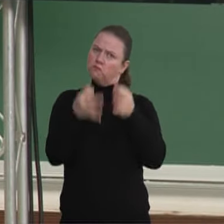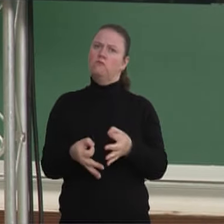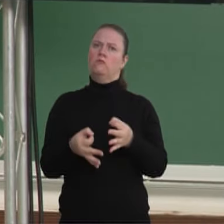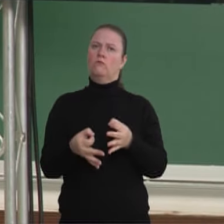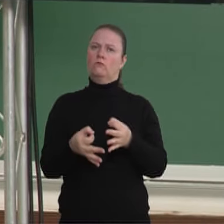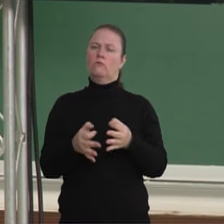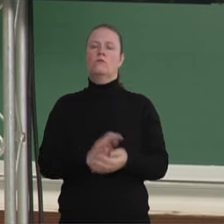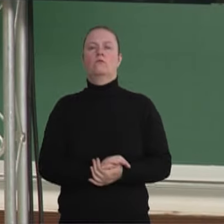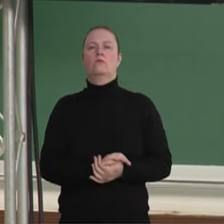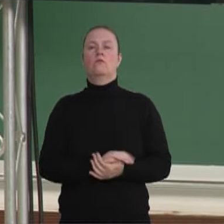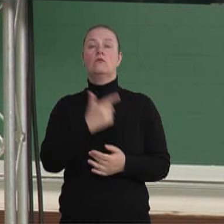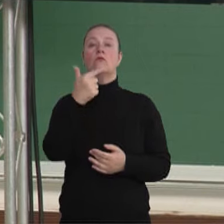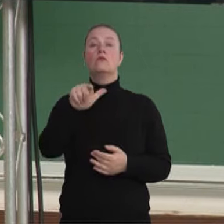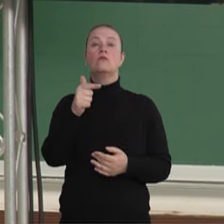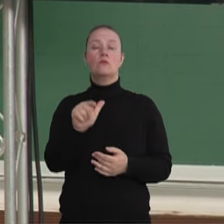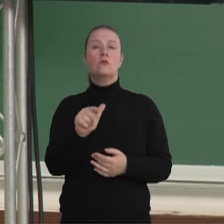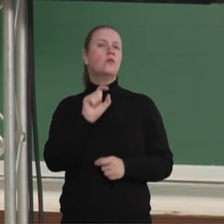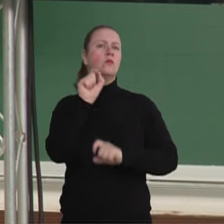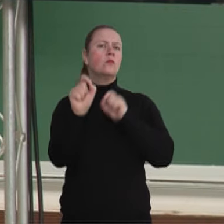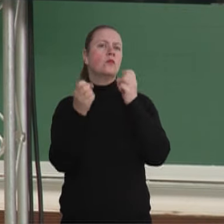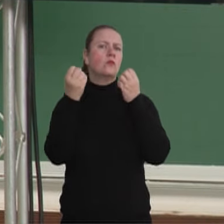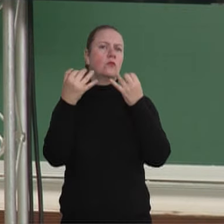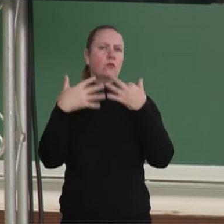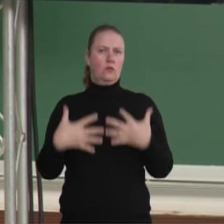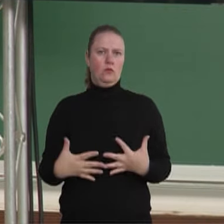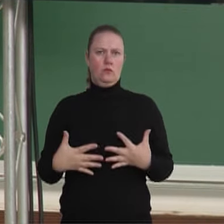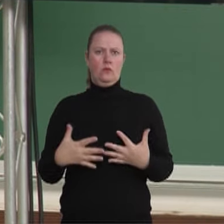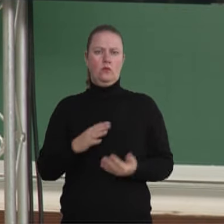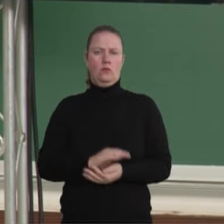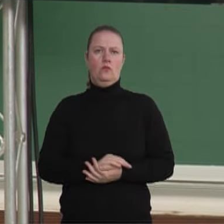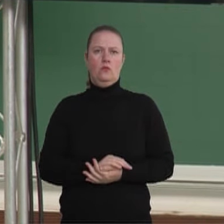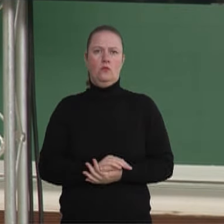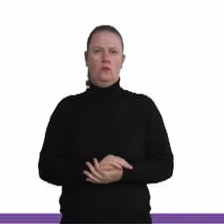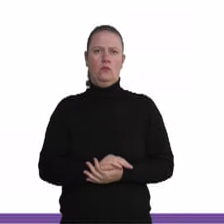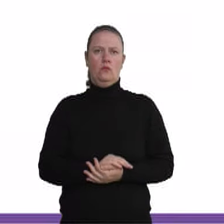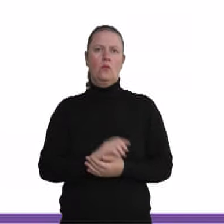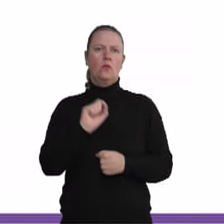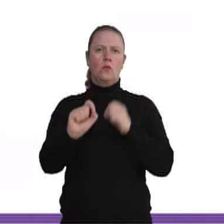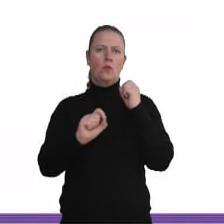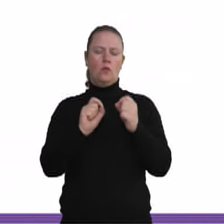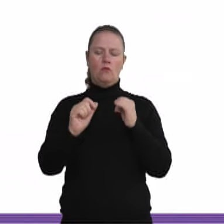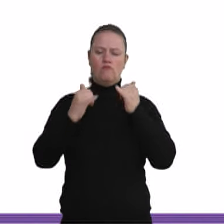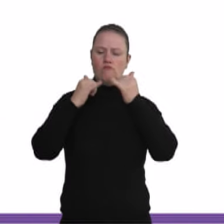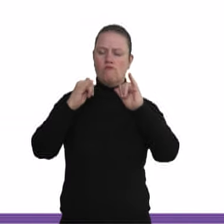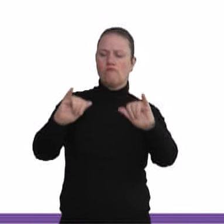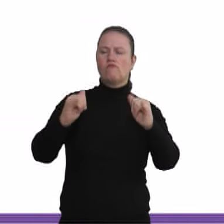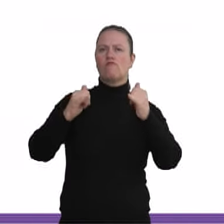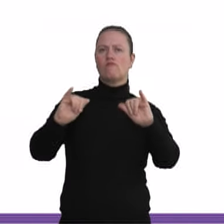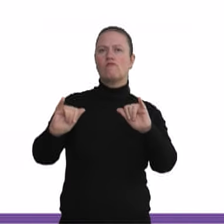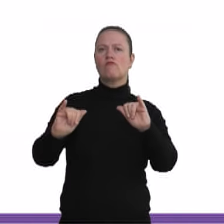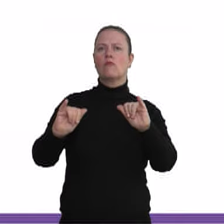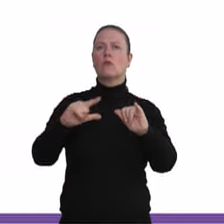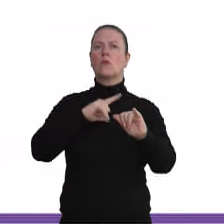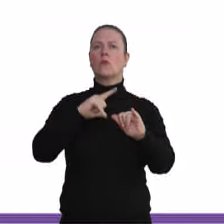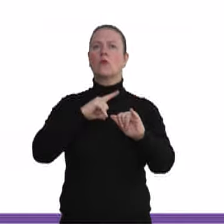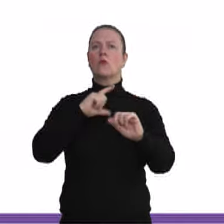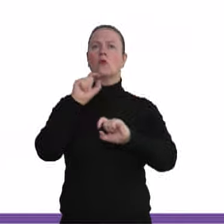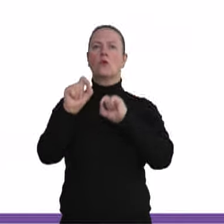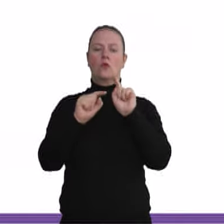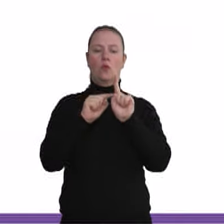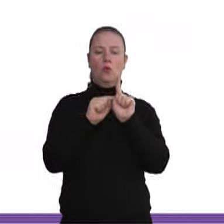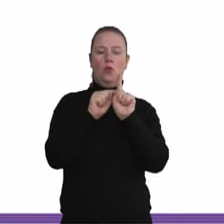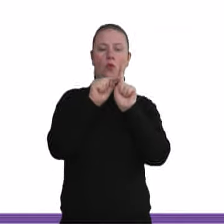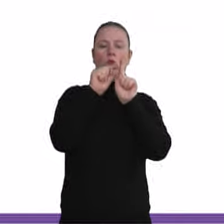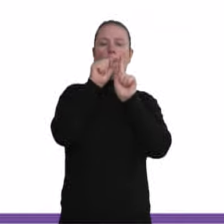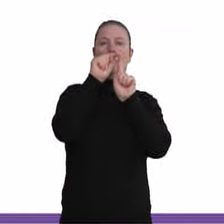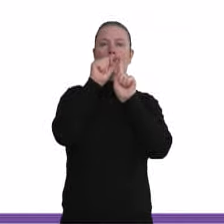tela. Bom, o que ele diz para a gente ali, pessoal, é a propagação de calor. Então, você tem que a energia térmica ela